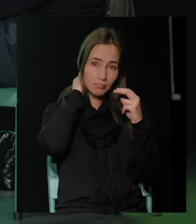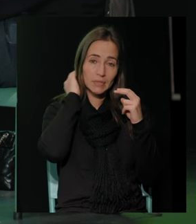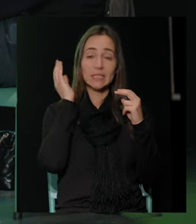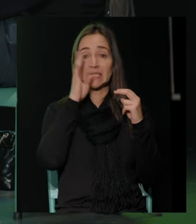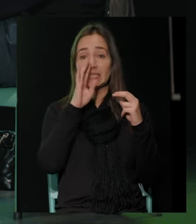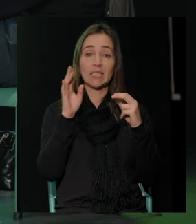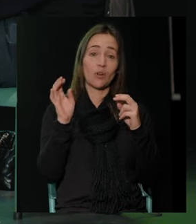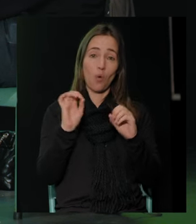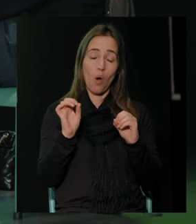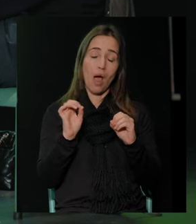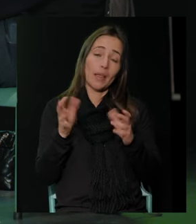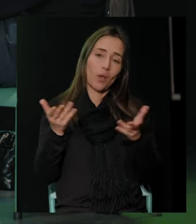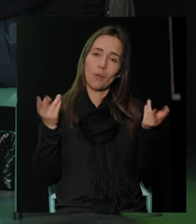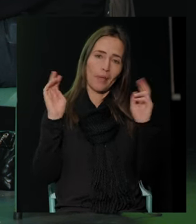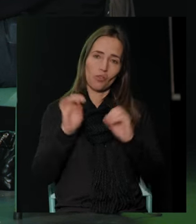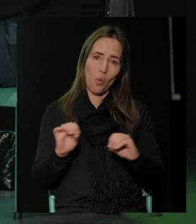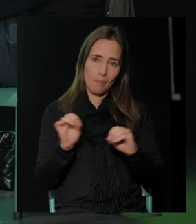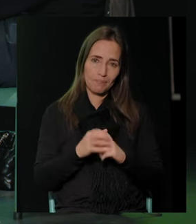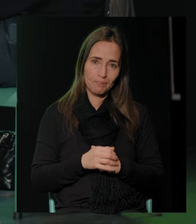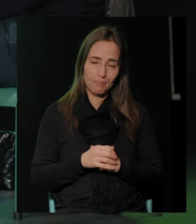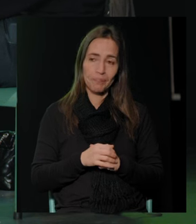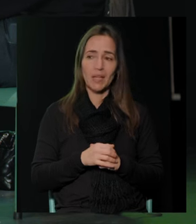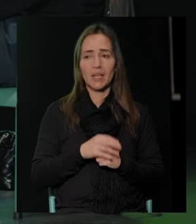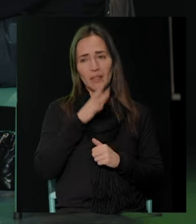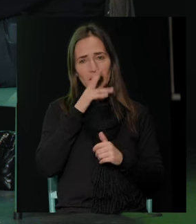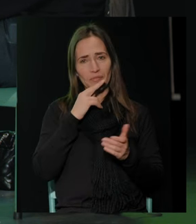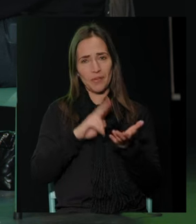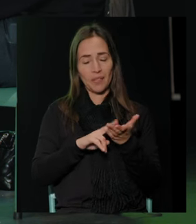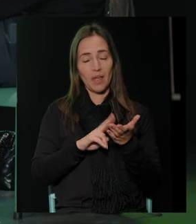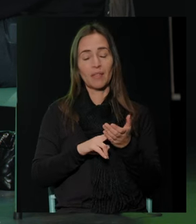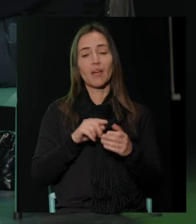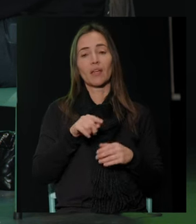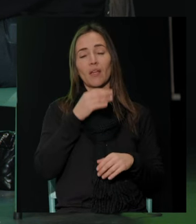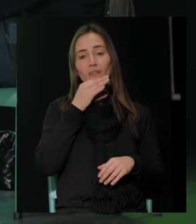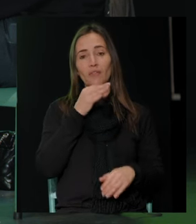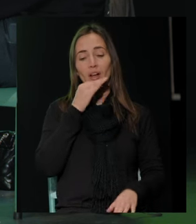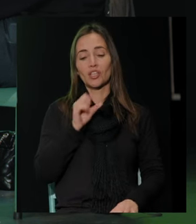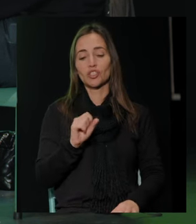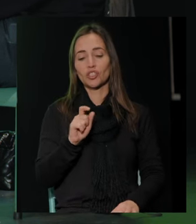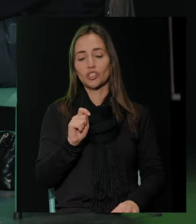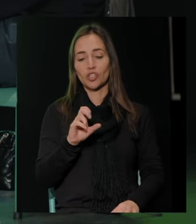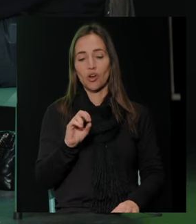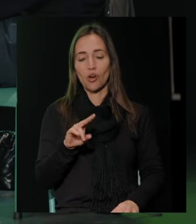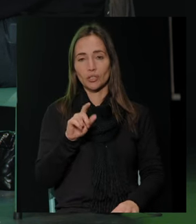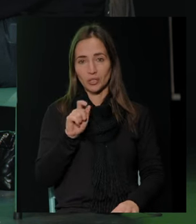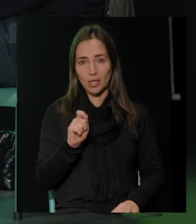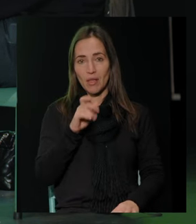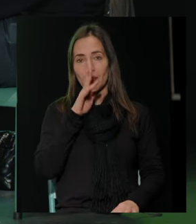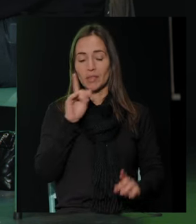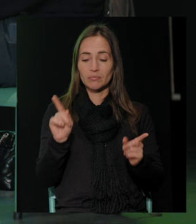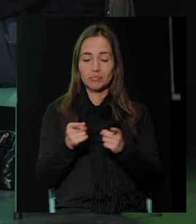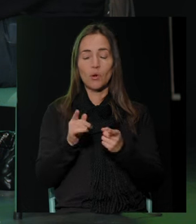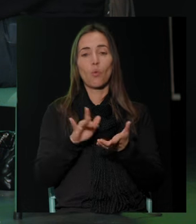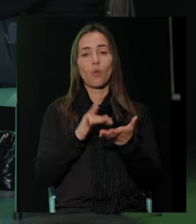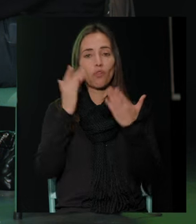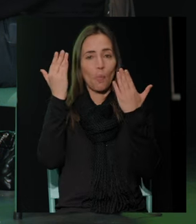não há liberdade. Eu acho que isto é muito prático. E aliás, eu aqui cito uma passagem do George Orwell, que é uma passagem muito breve no seu livro